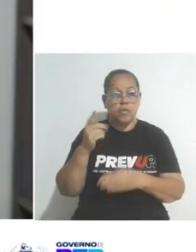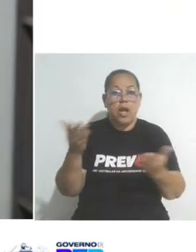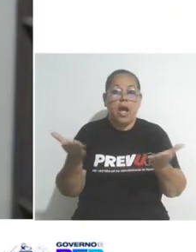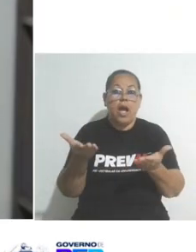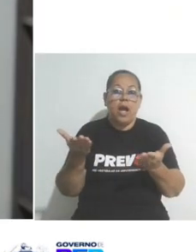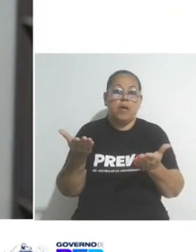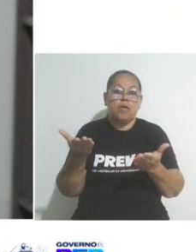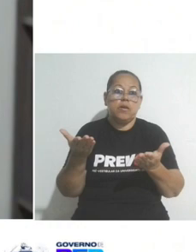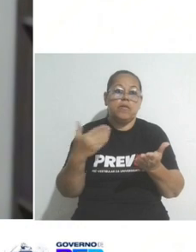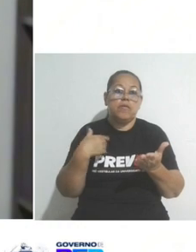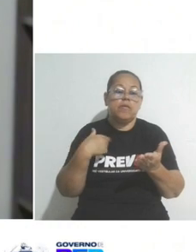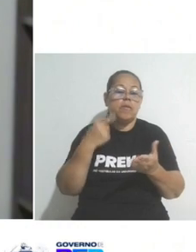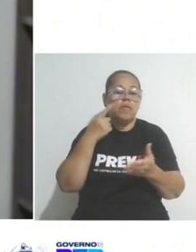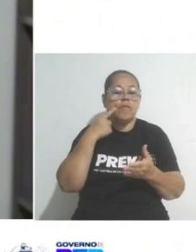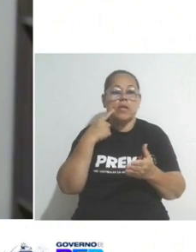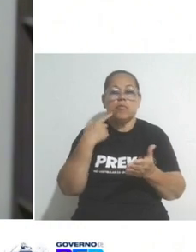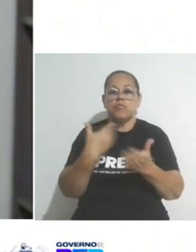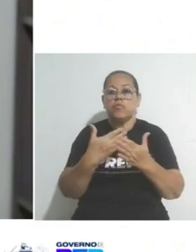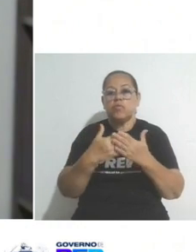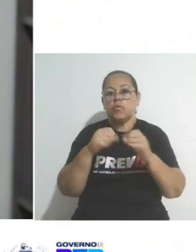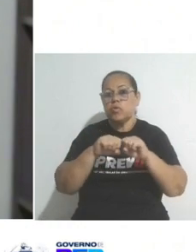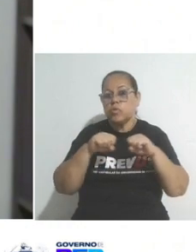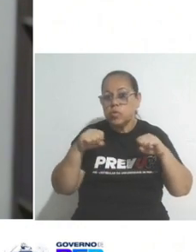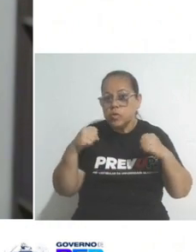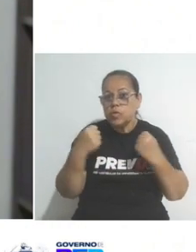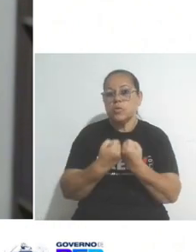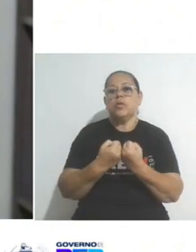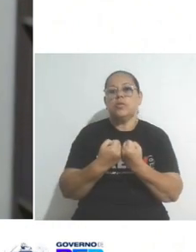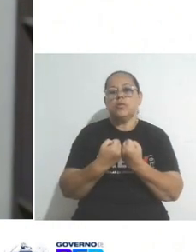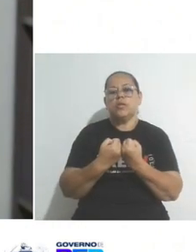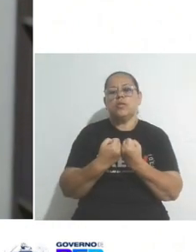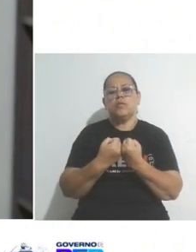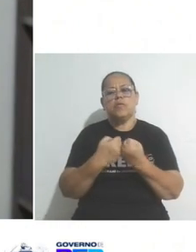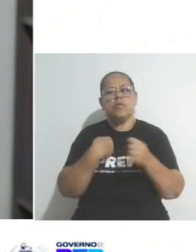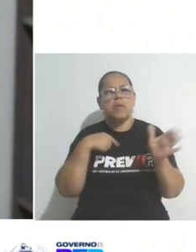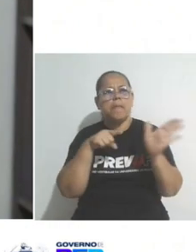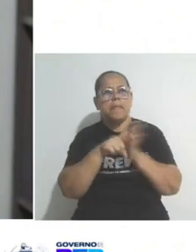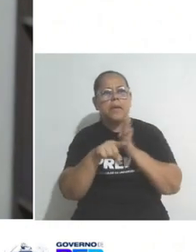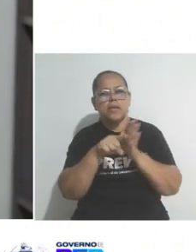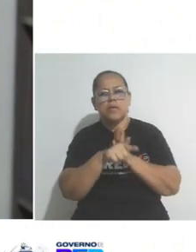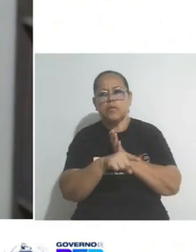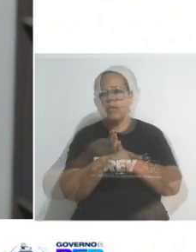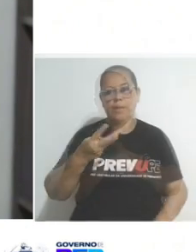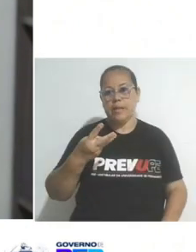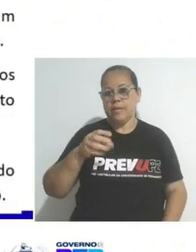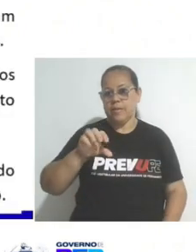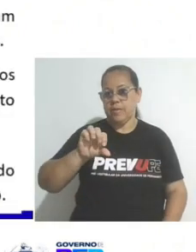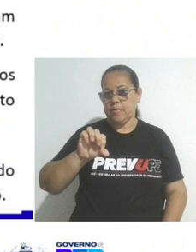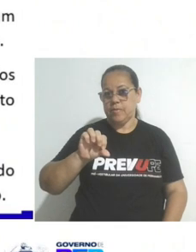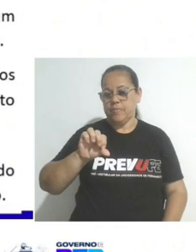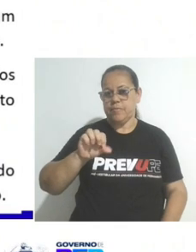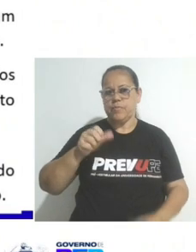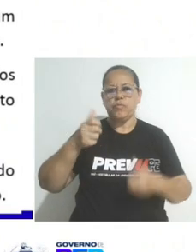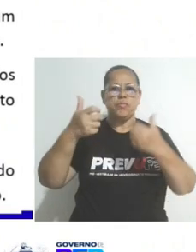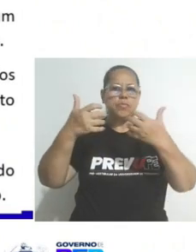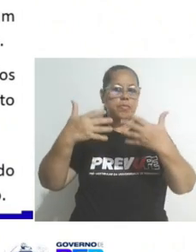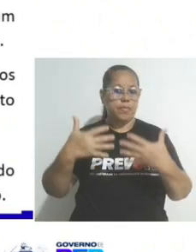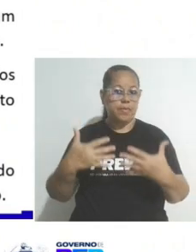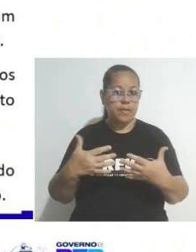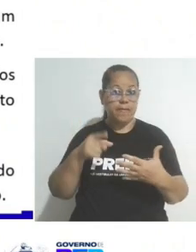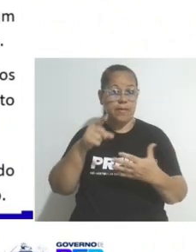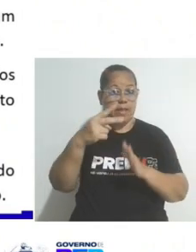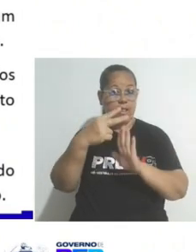direto aos itens de sociologia e aí nós vamos lá para a questão 39 a questão diz o seguinte